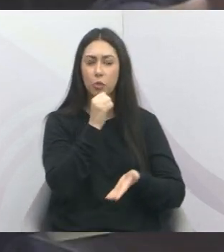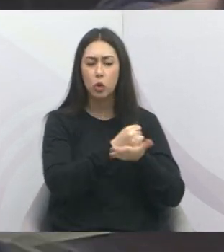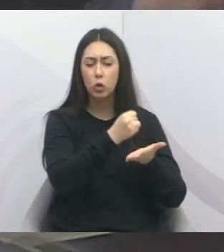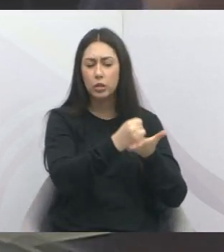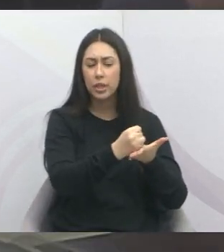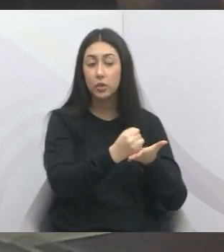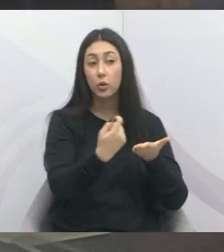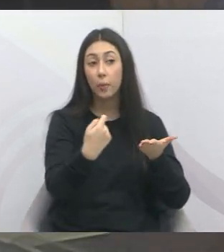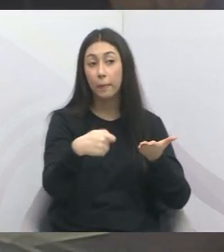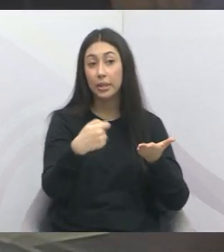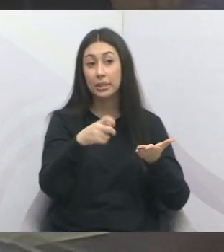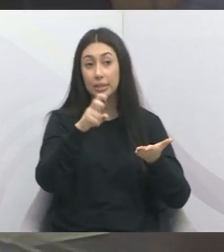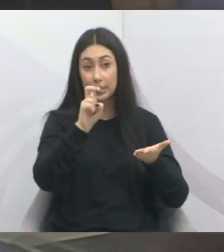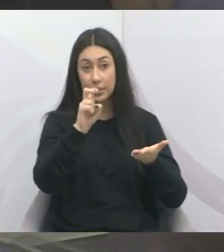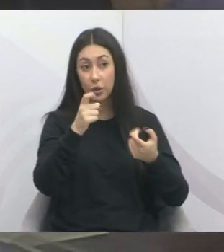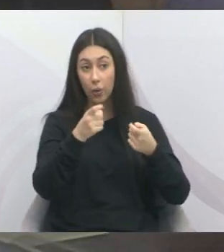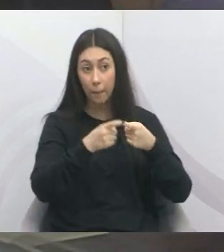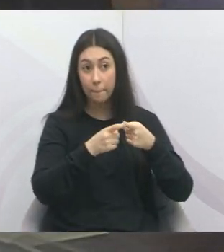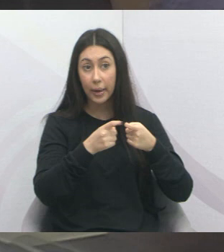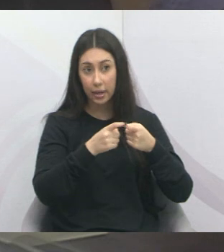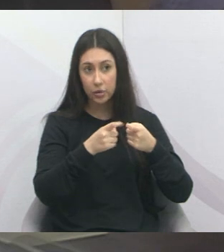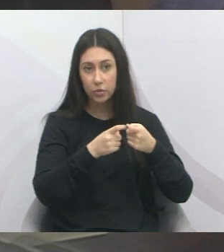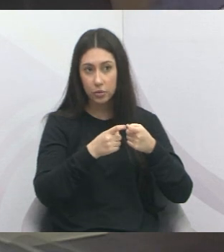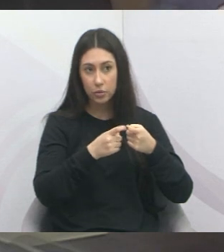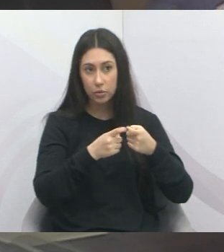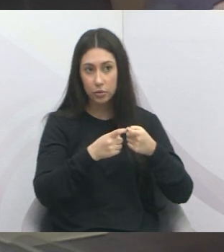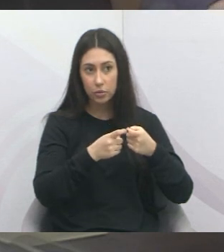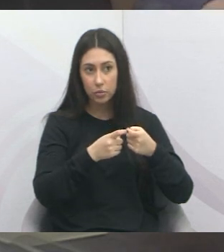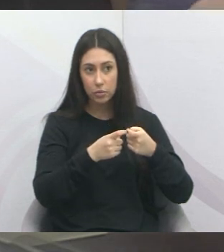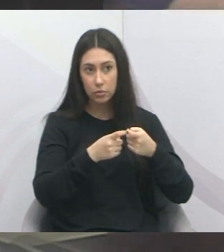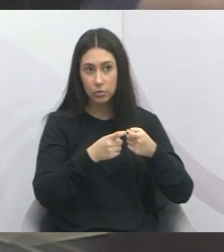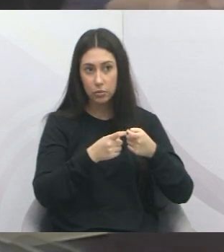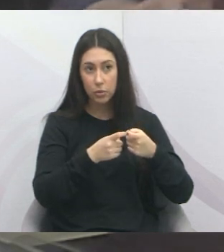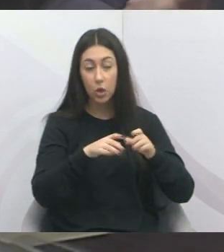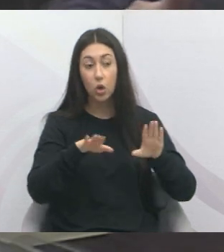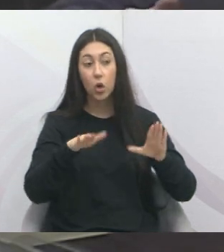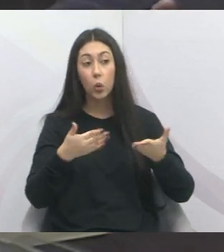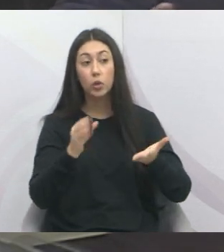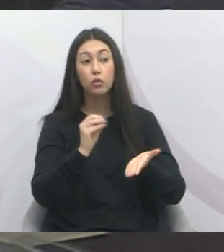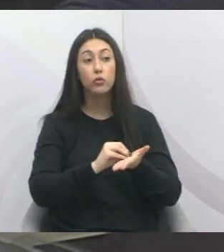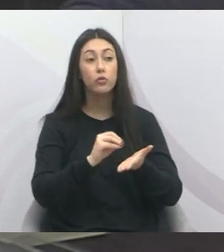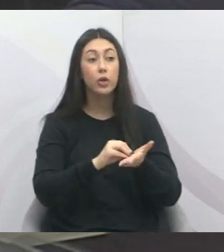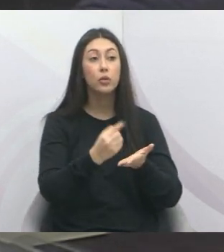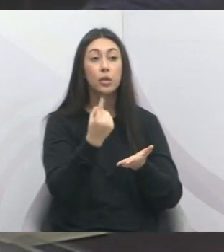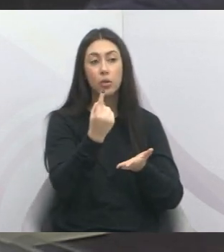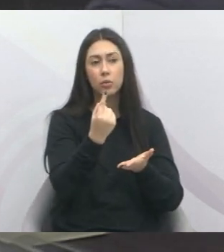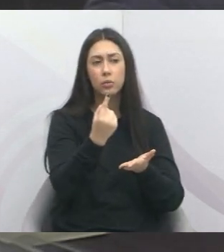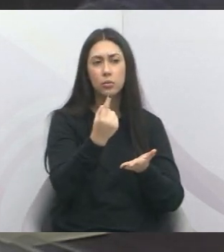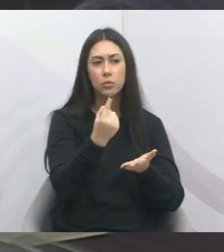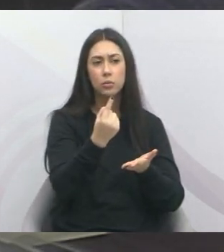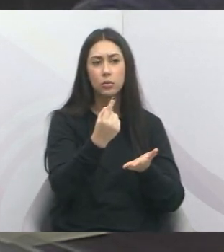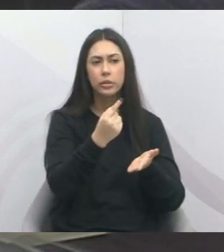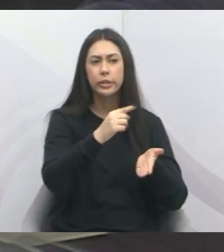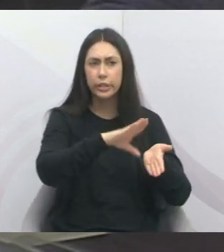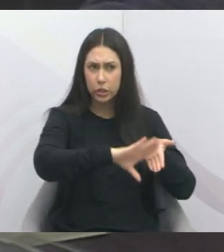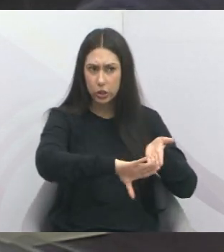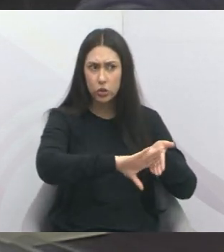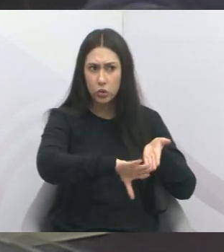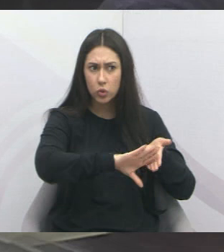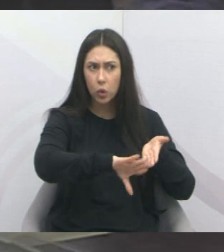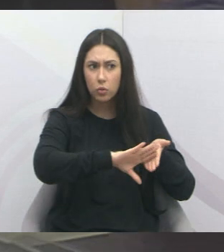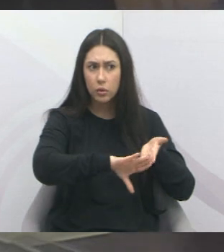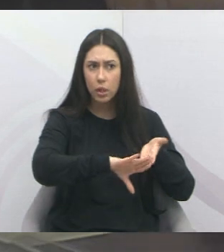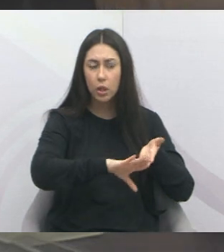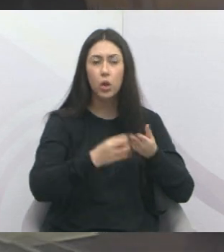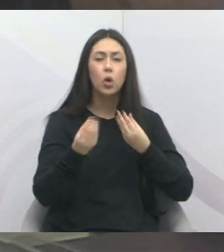você tem que ter 5 médicos clínicos atendendo. Quando falta um, isso é descontado?